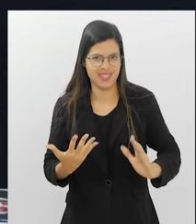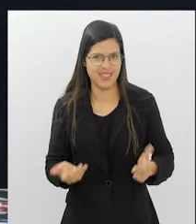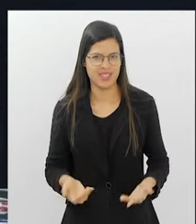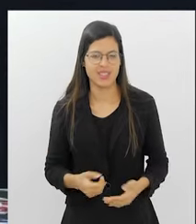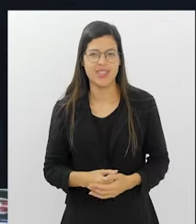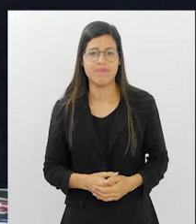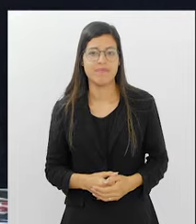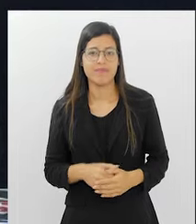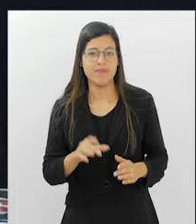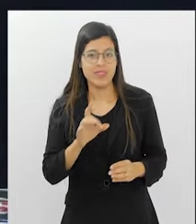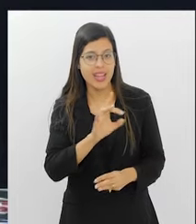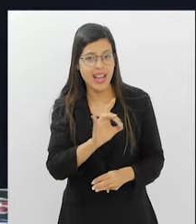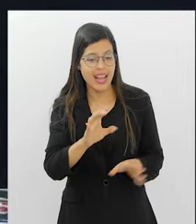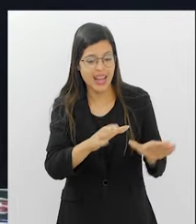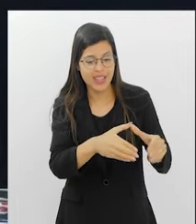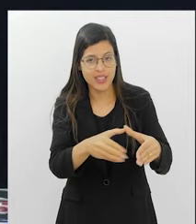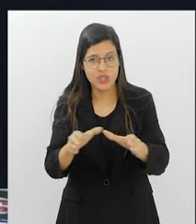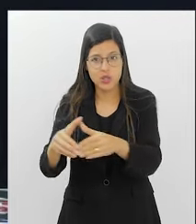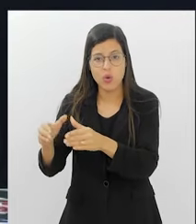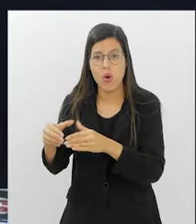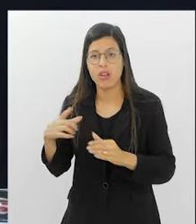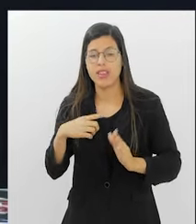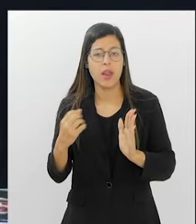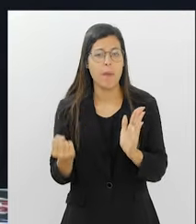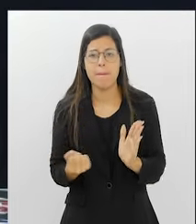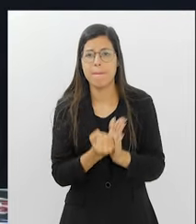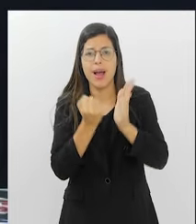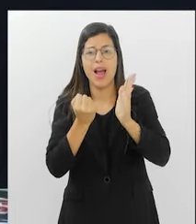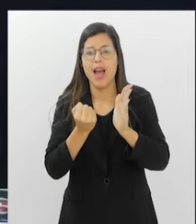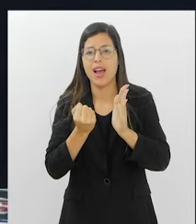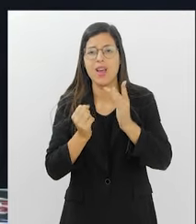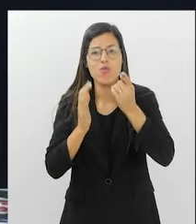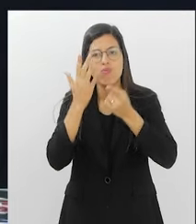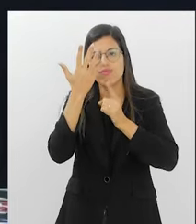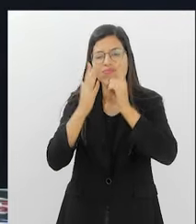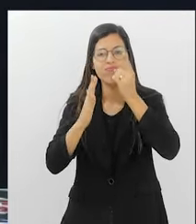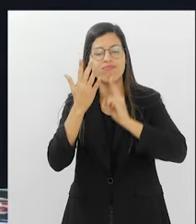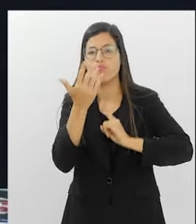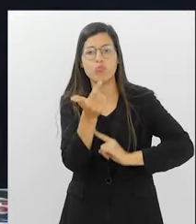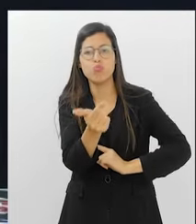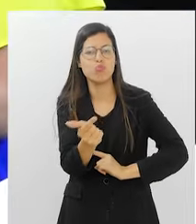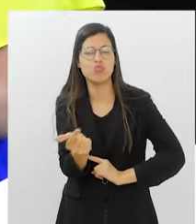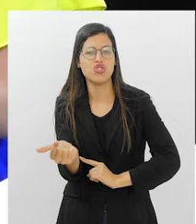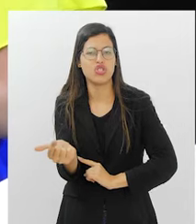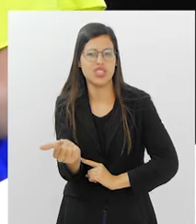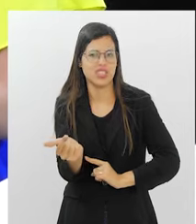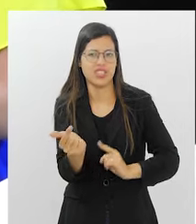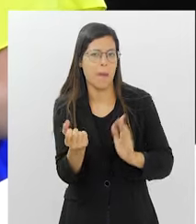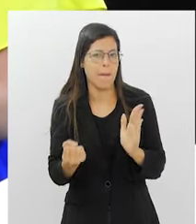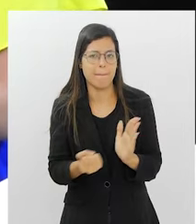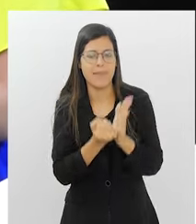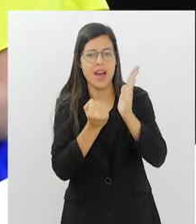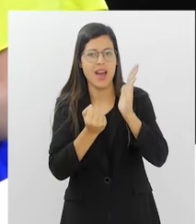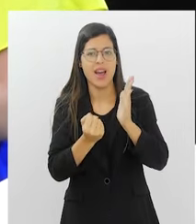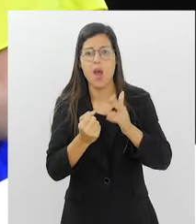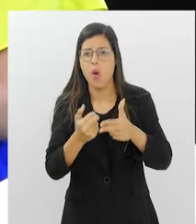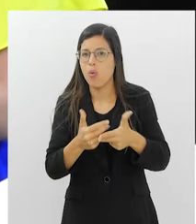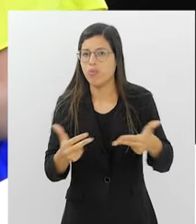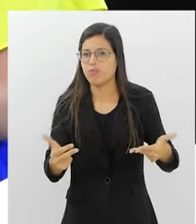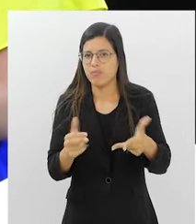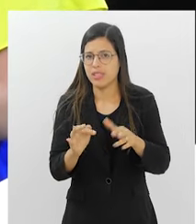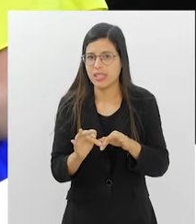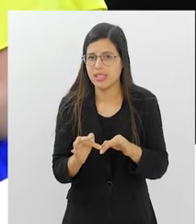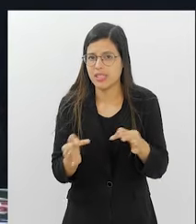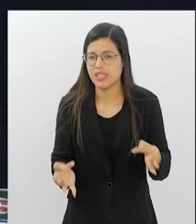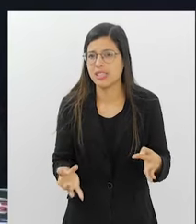é as escolas TM seus símbolos e o carnaval em si não tinha símbolo nenhum não tinha uma marca né É verdade então era coisas que